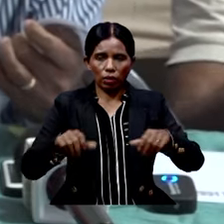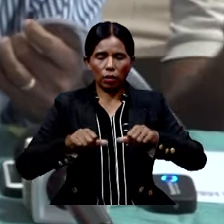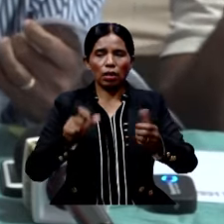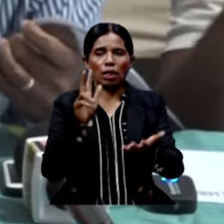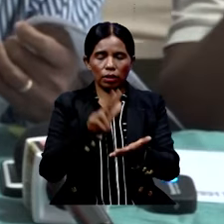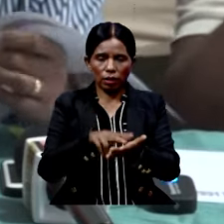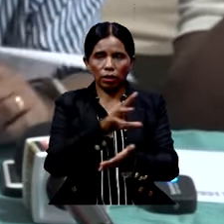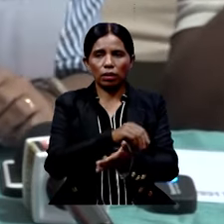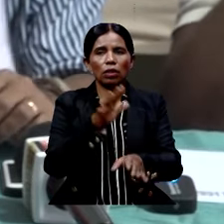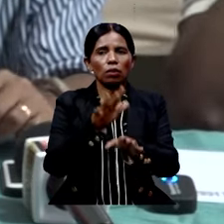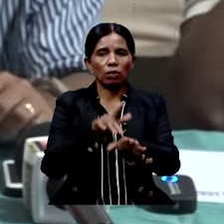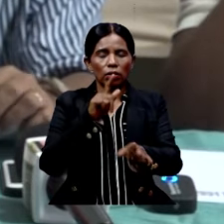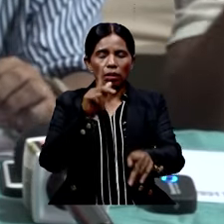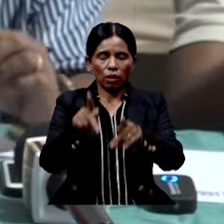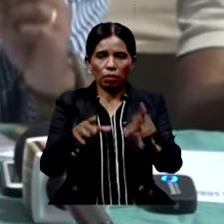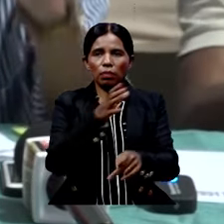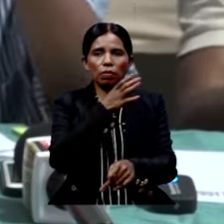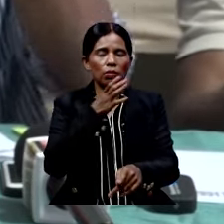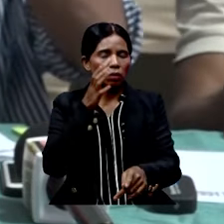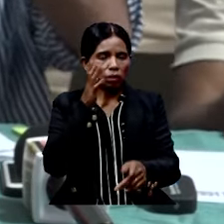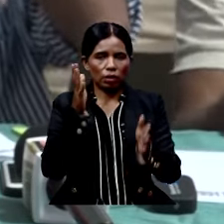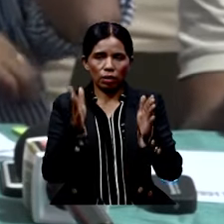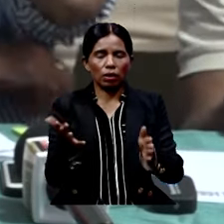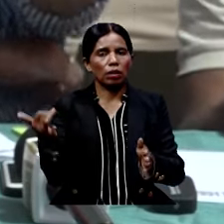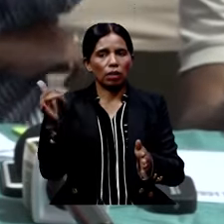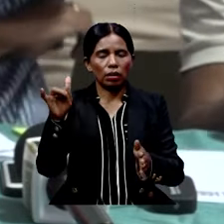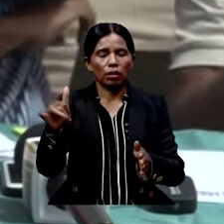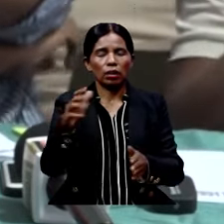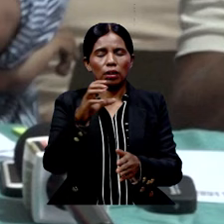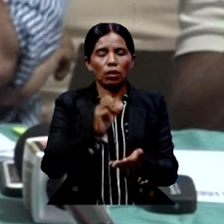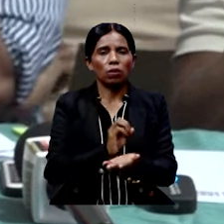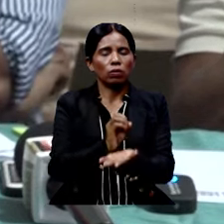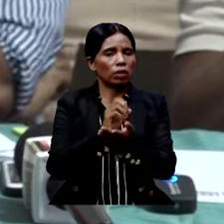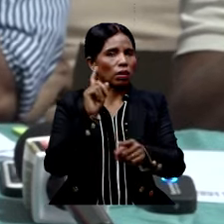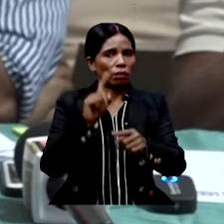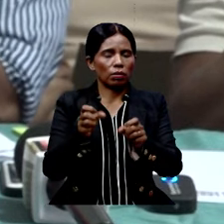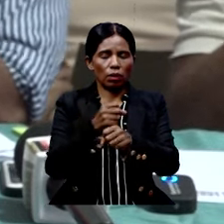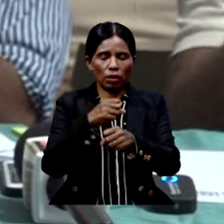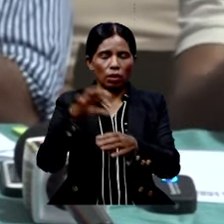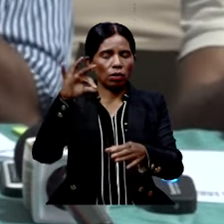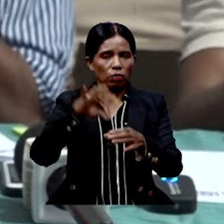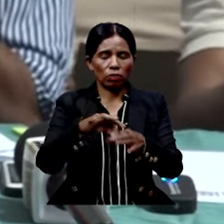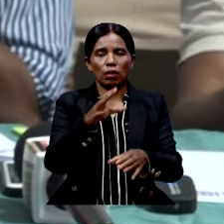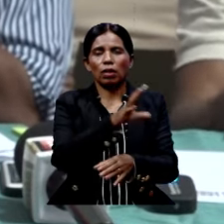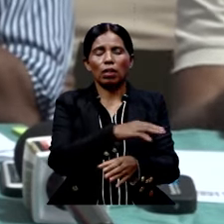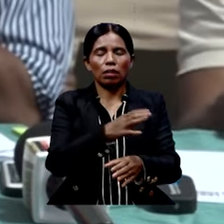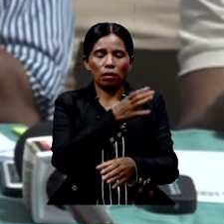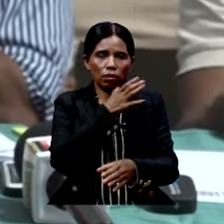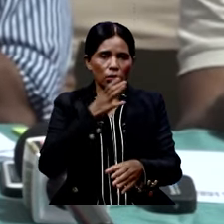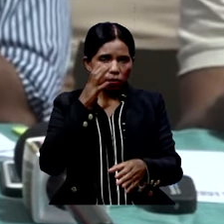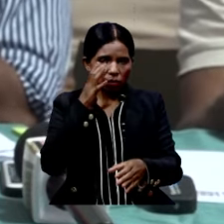maca, se afeta povo agricultor e Naktuka se labele tan halo produção agricultura,